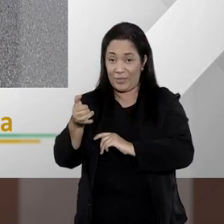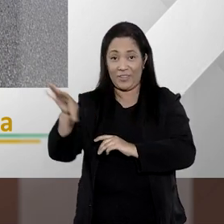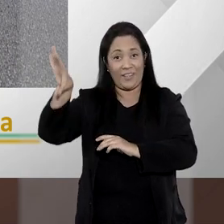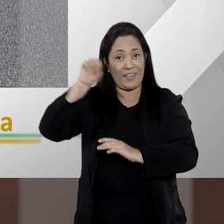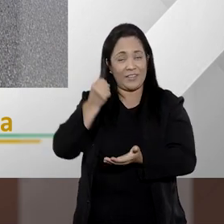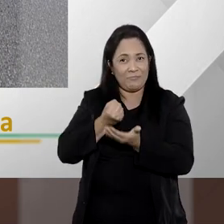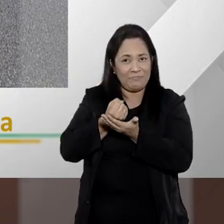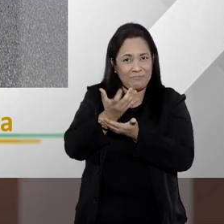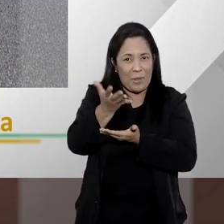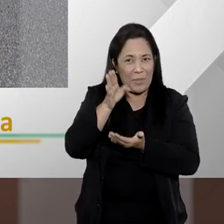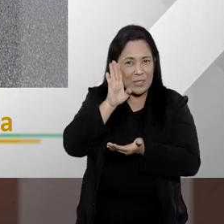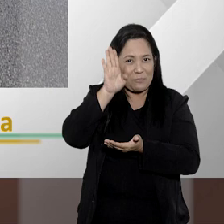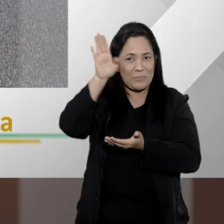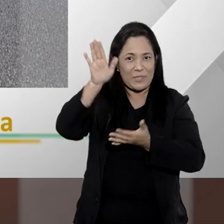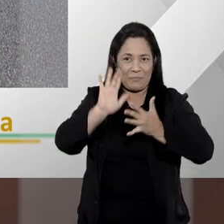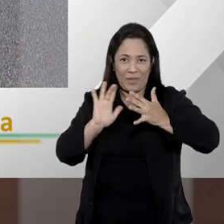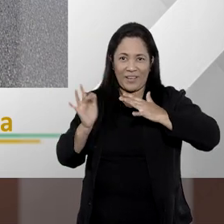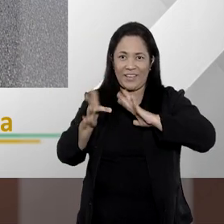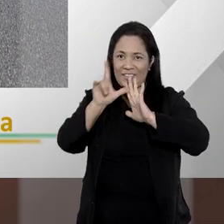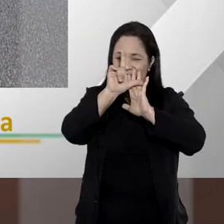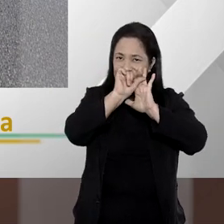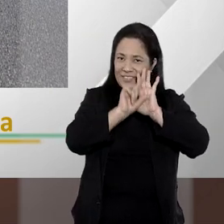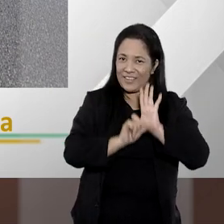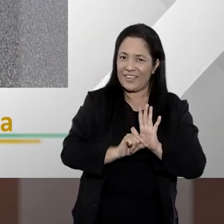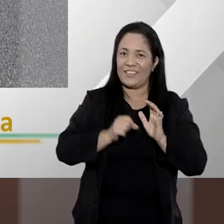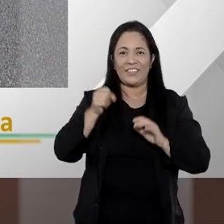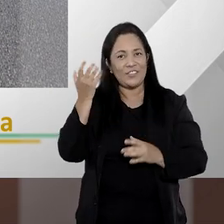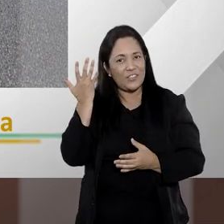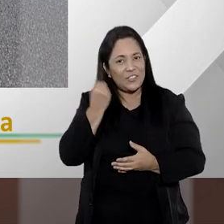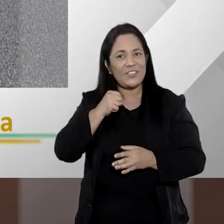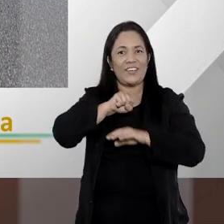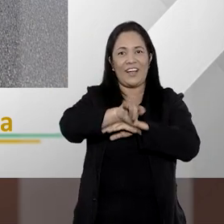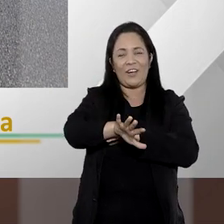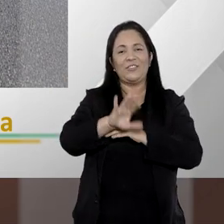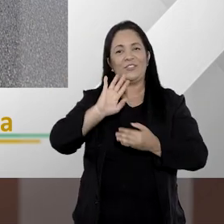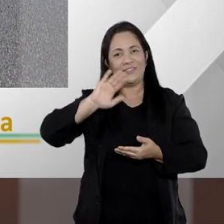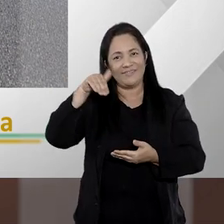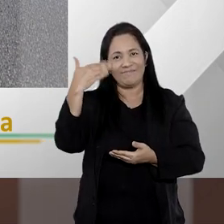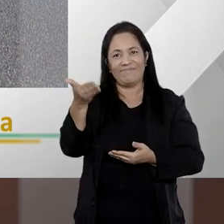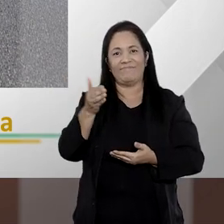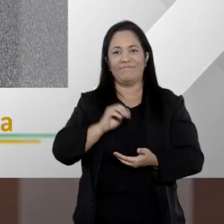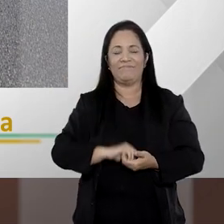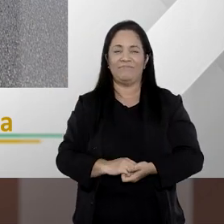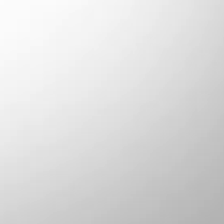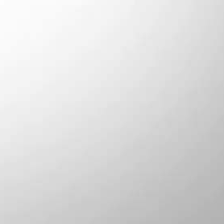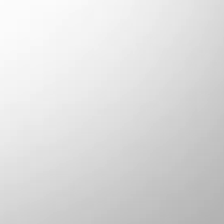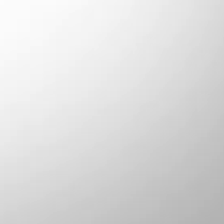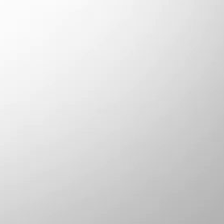podcast nas principais plataformas de streaming de áudio. A gente se encontra.